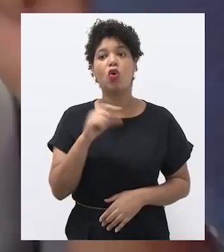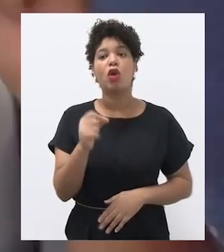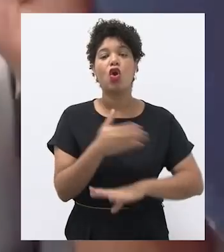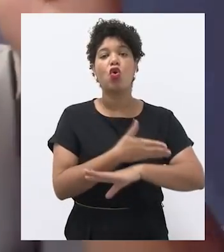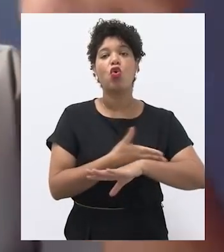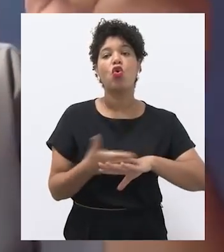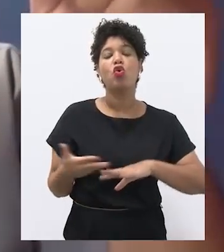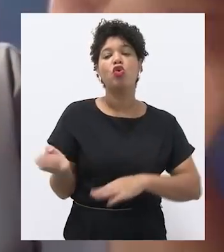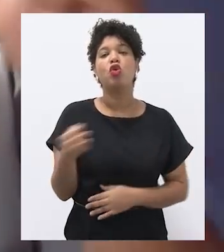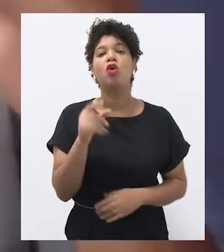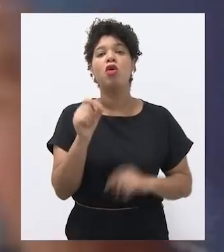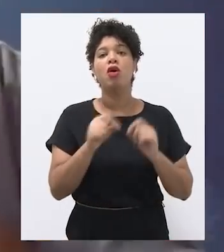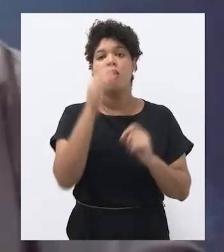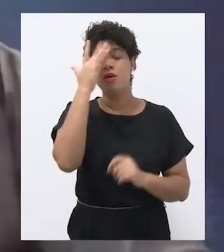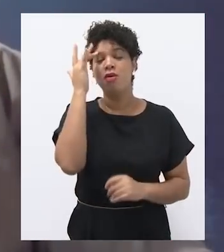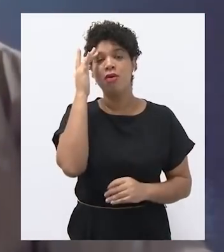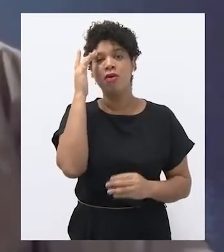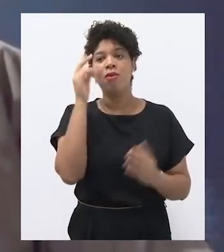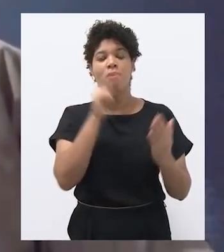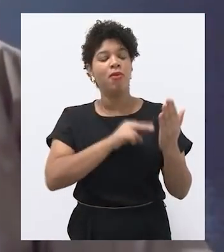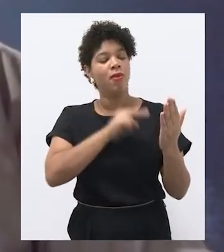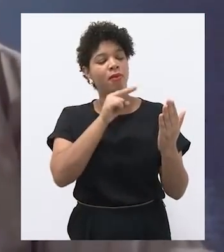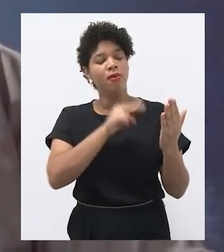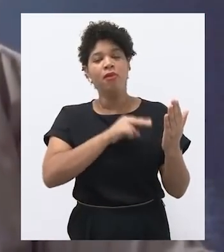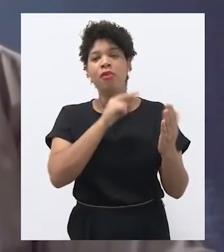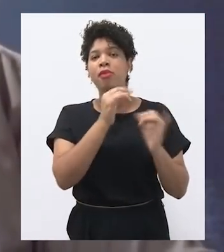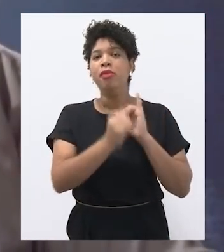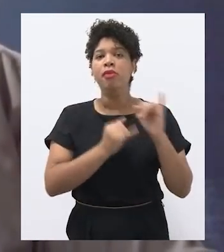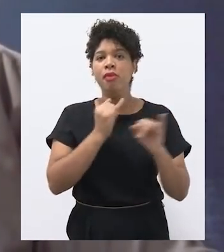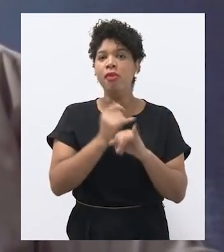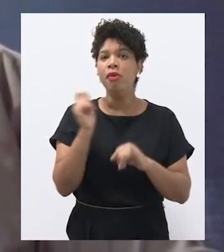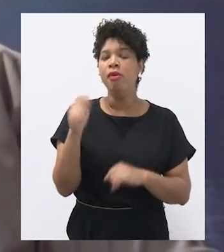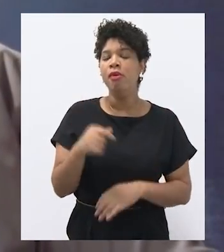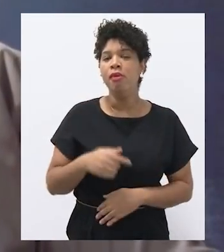novo comportamento para os criadores dessas